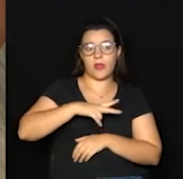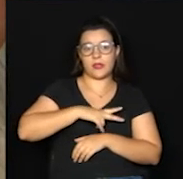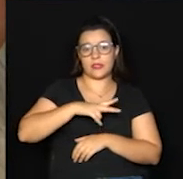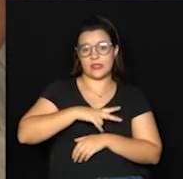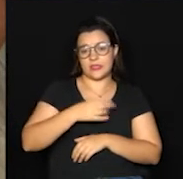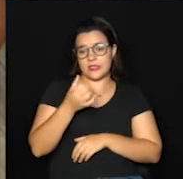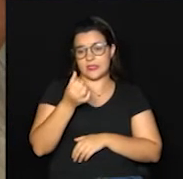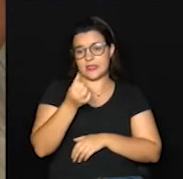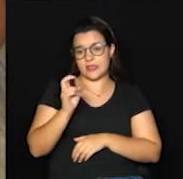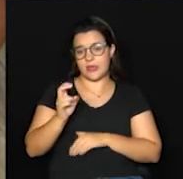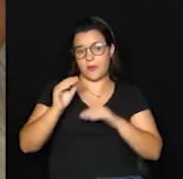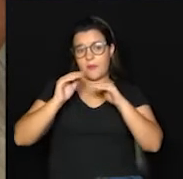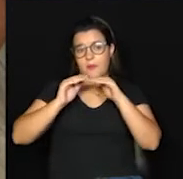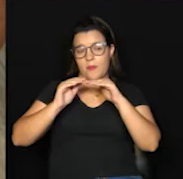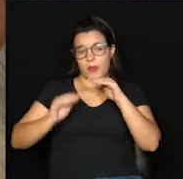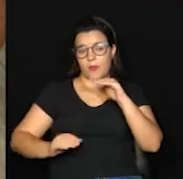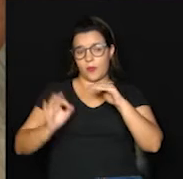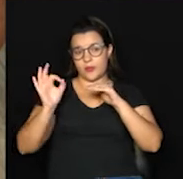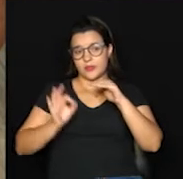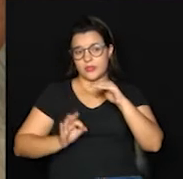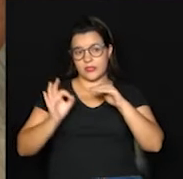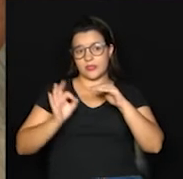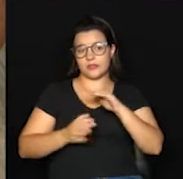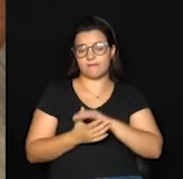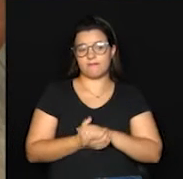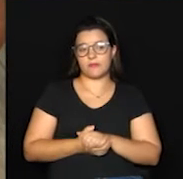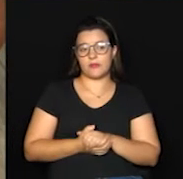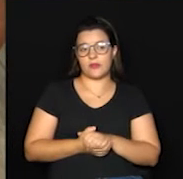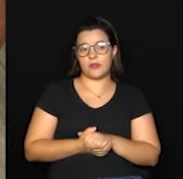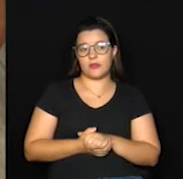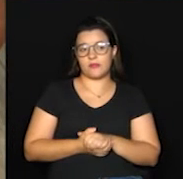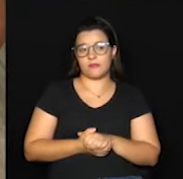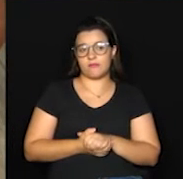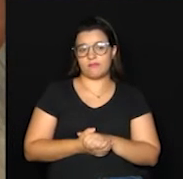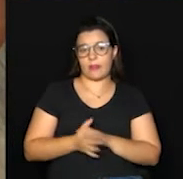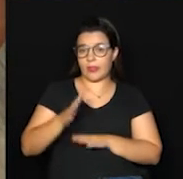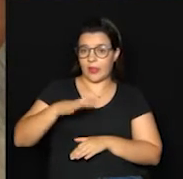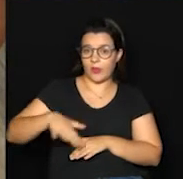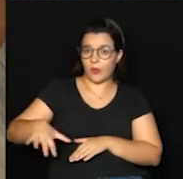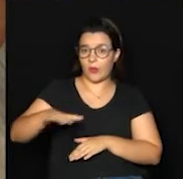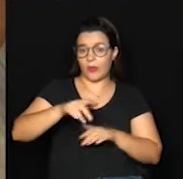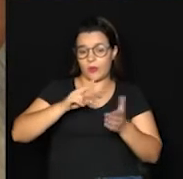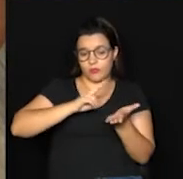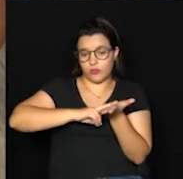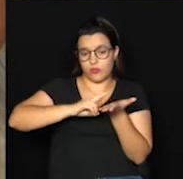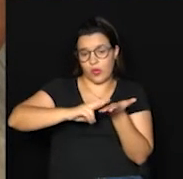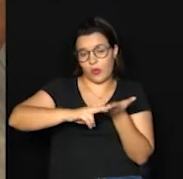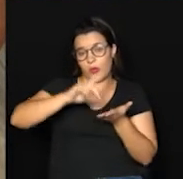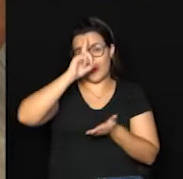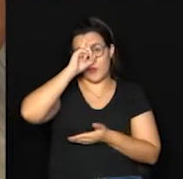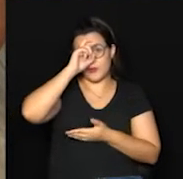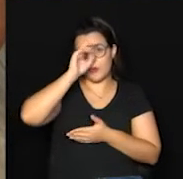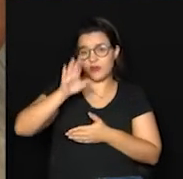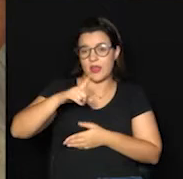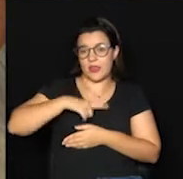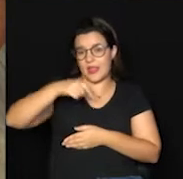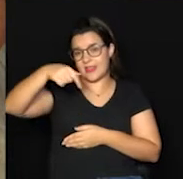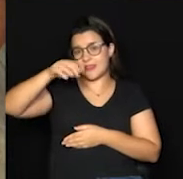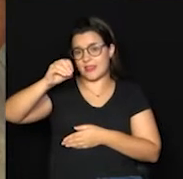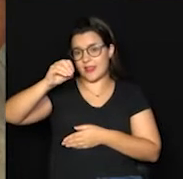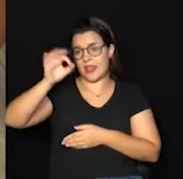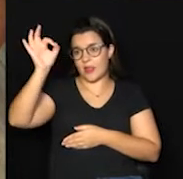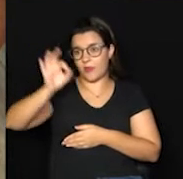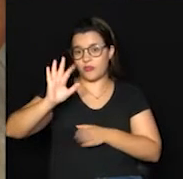dos 65%. E a última atualização que nós temos é que na rede particular, 70% dos leitos